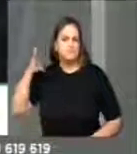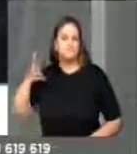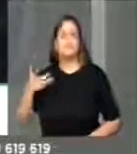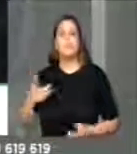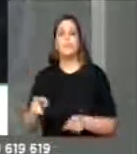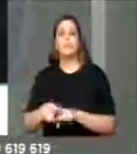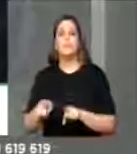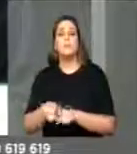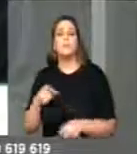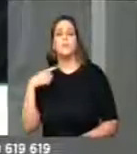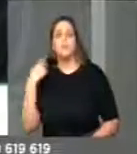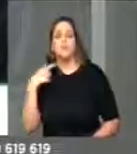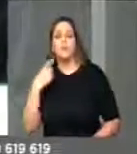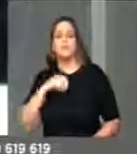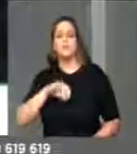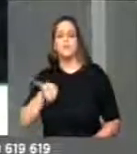Janaína,